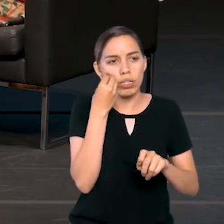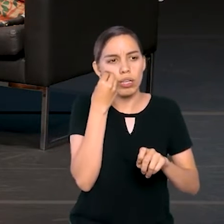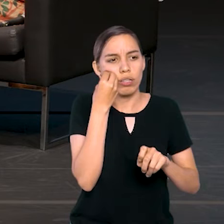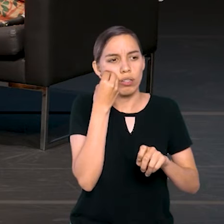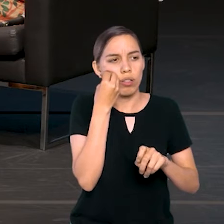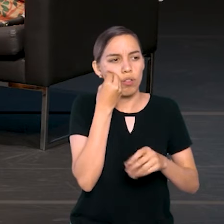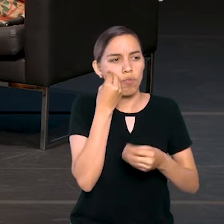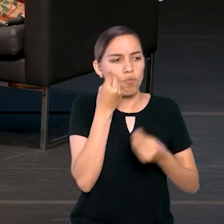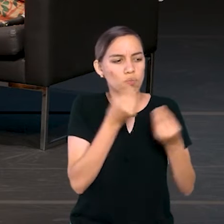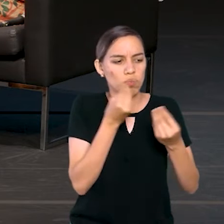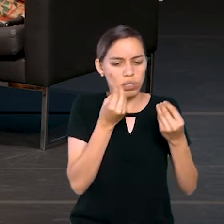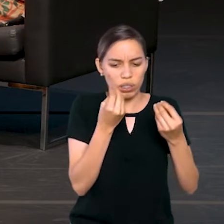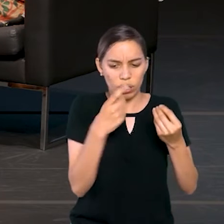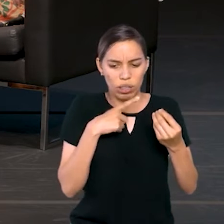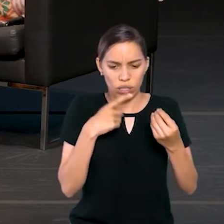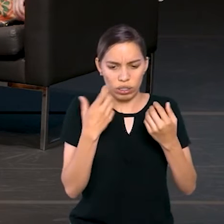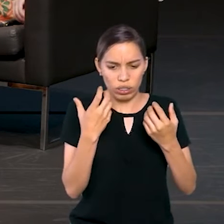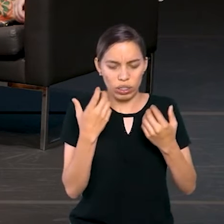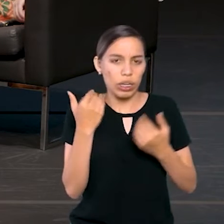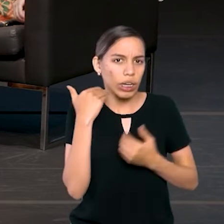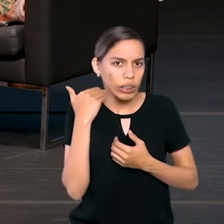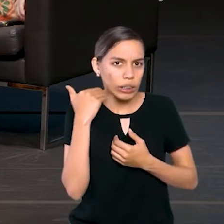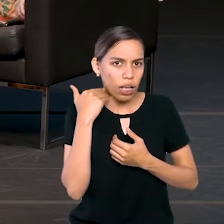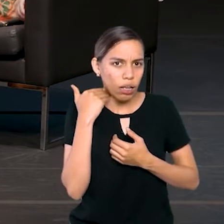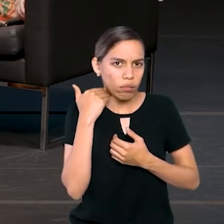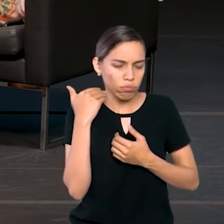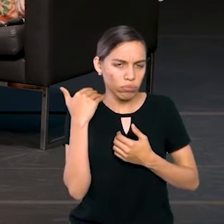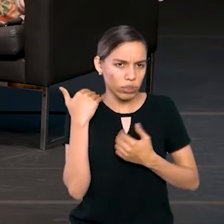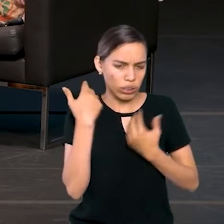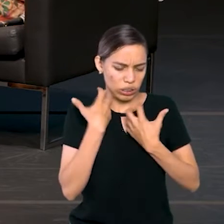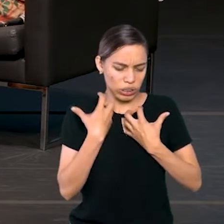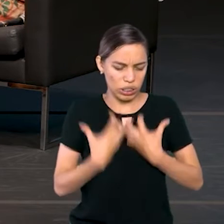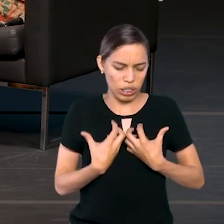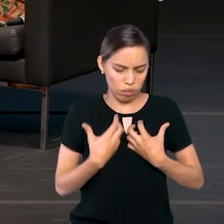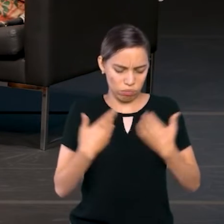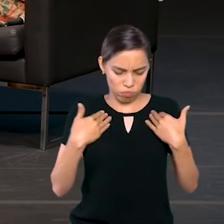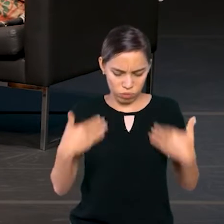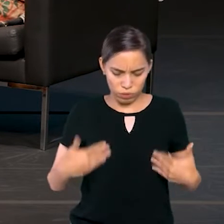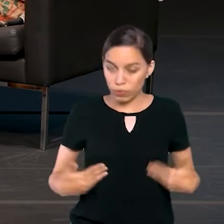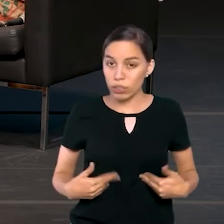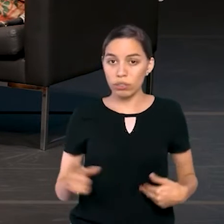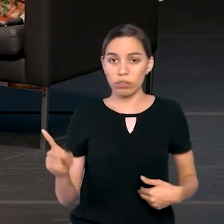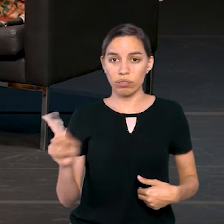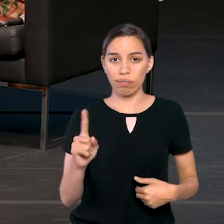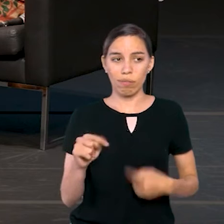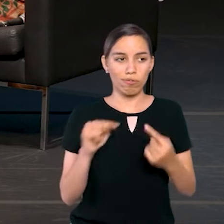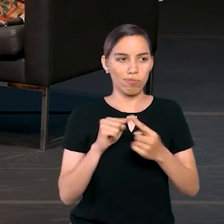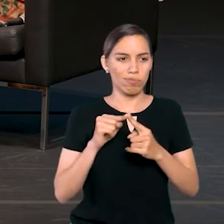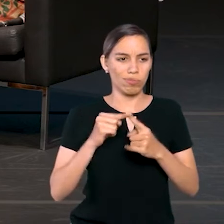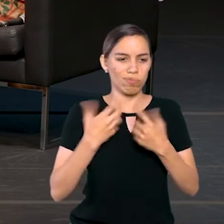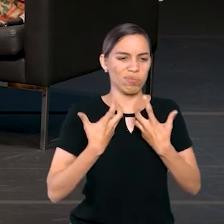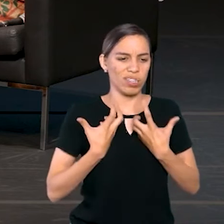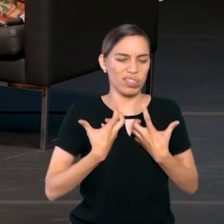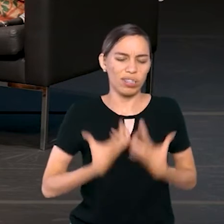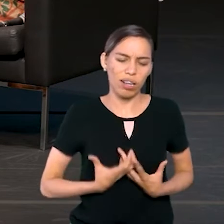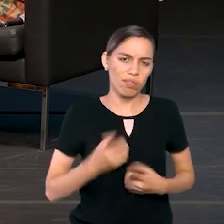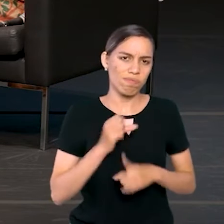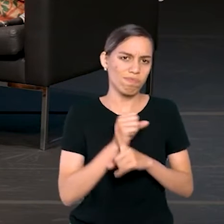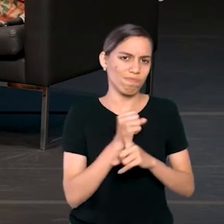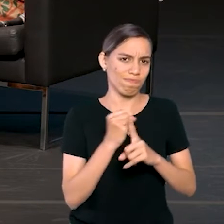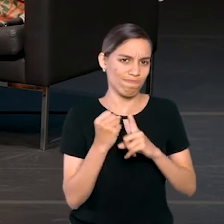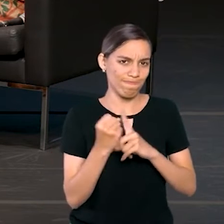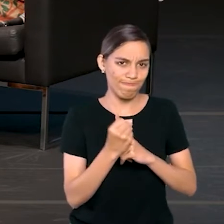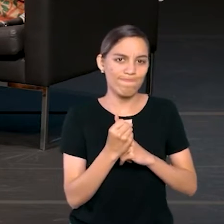cansaço, que não é físico, mas que é um cansaço, como se a gente pudesse produzir um cansaço social.